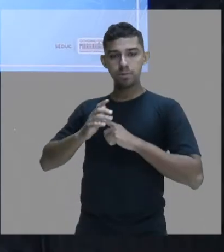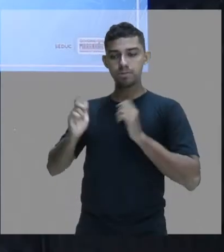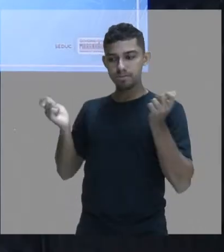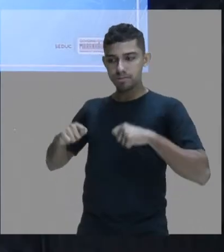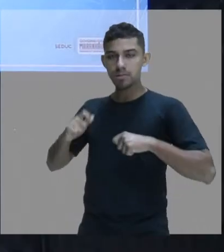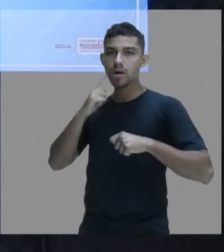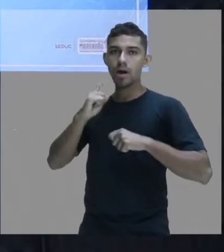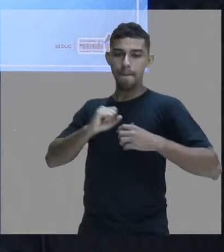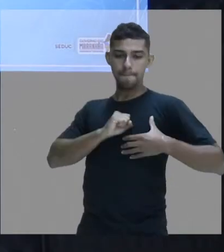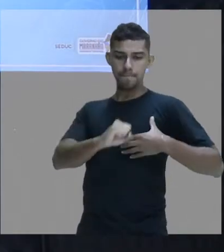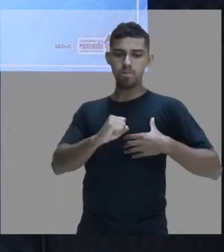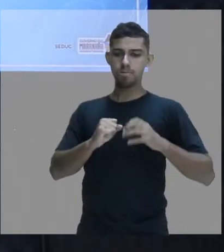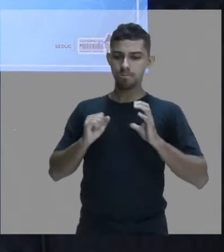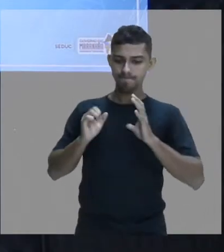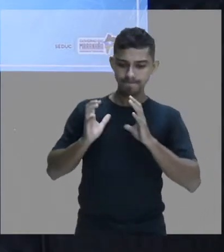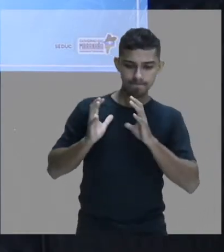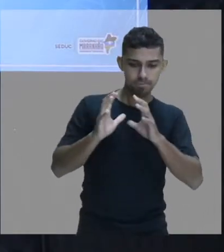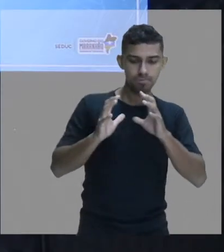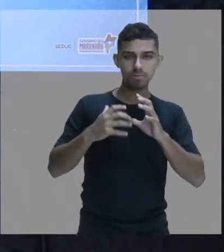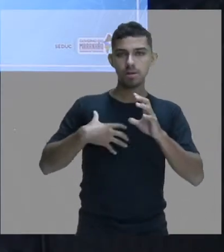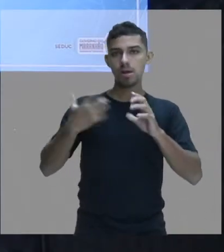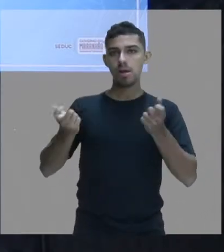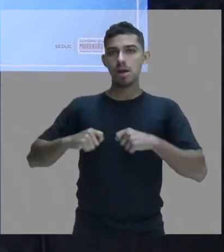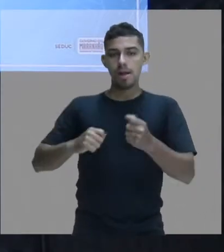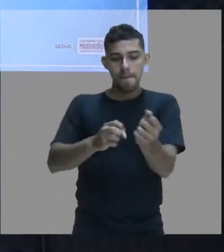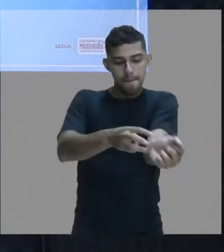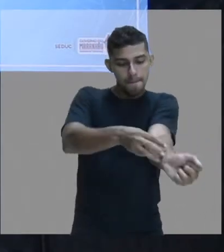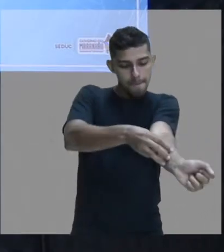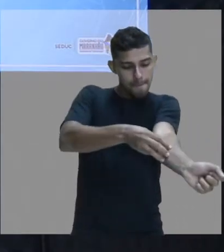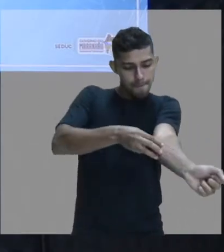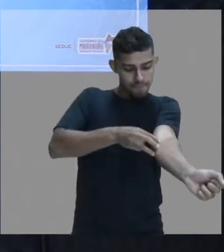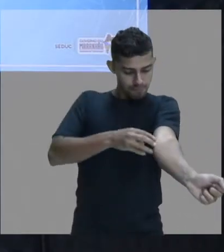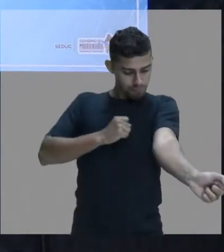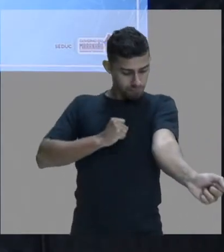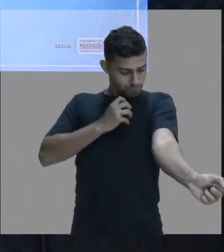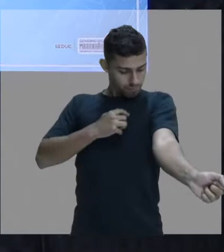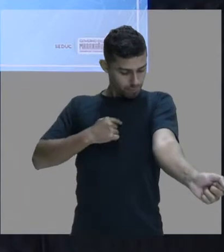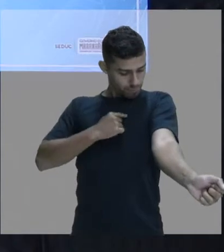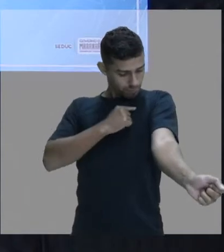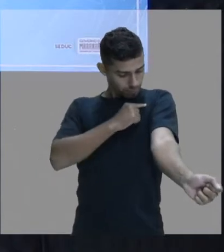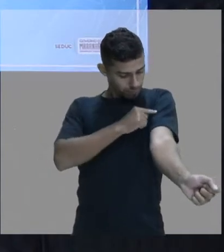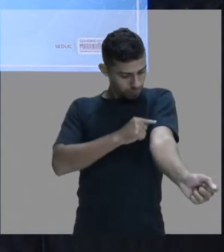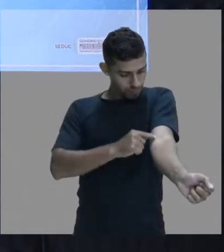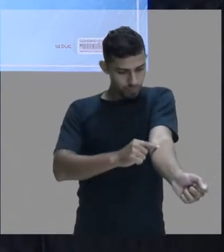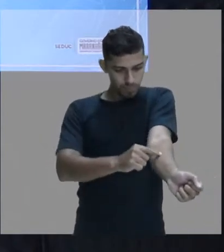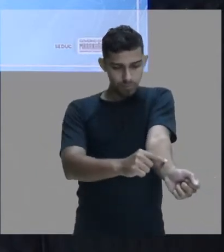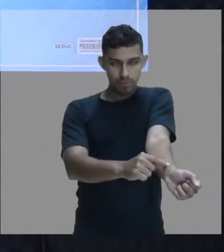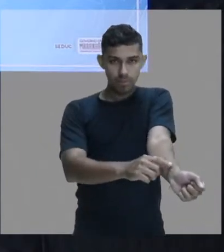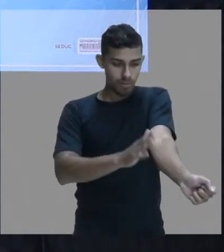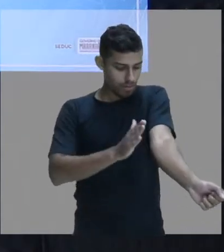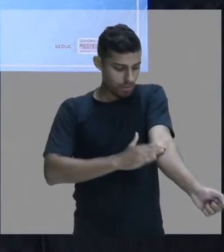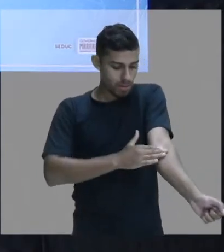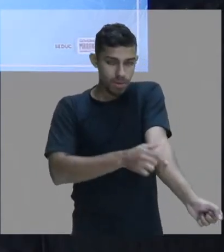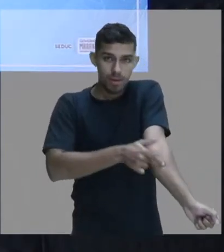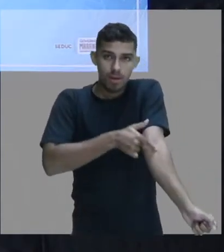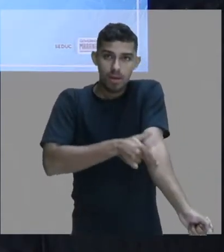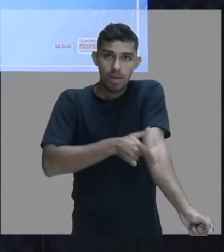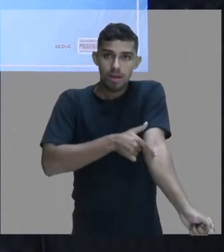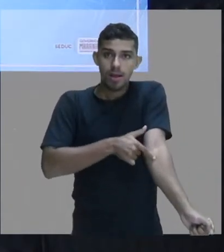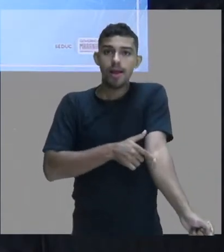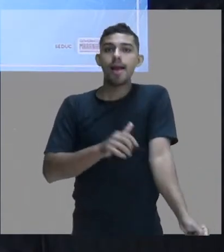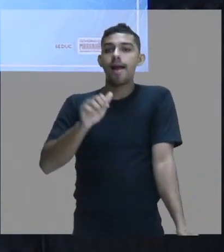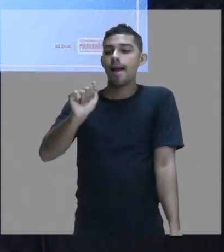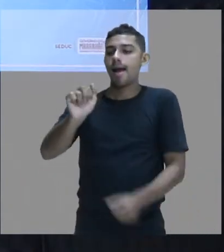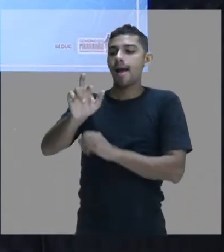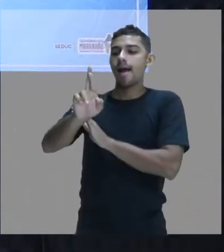Daí, através as vias de acesso, que são o quê? As veias, as artérias e os capilares, e o veículo, que